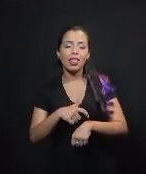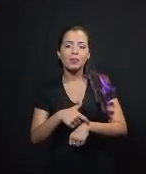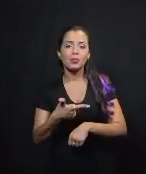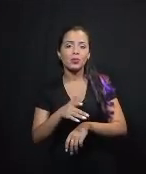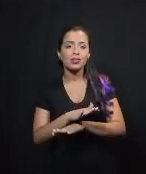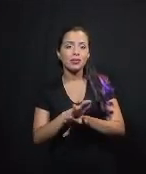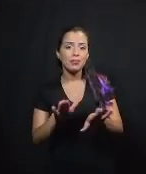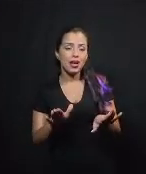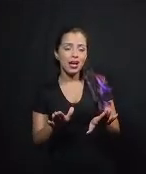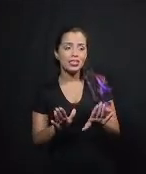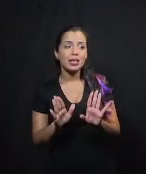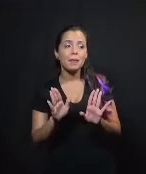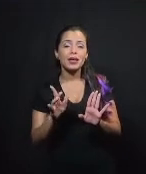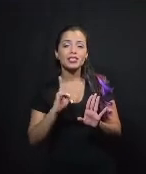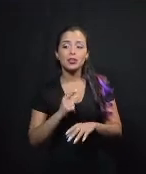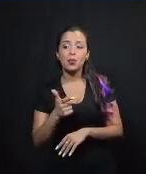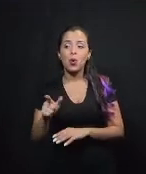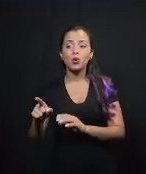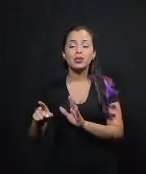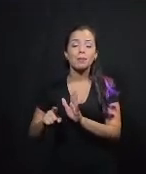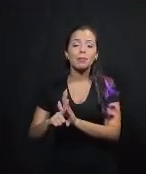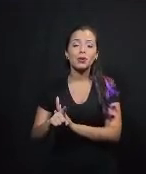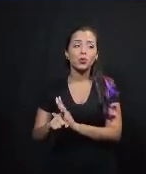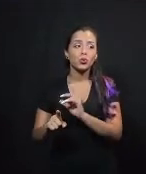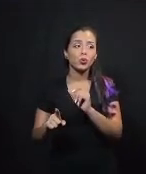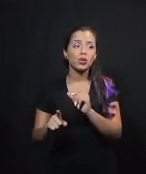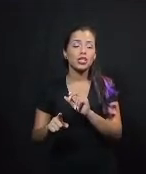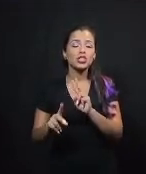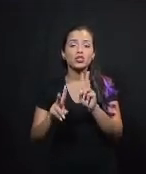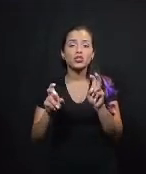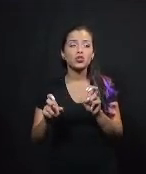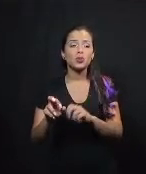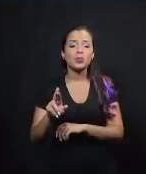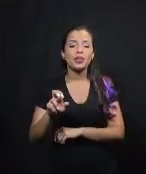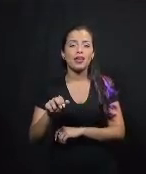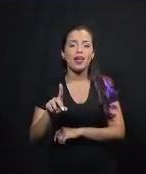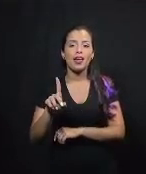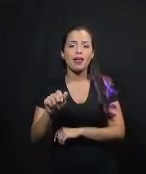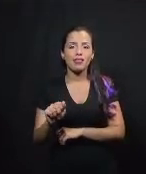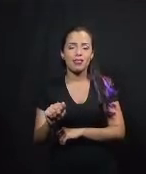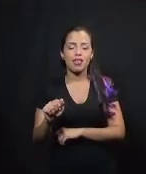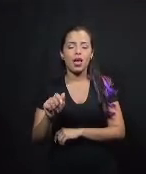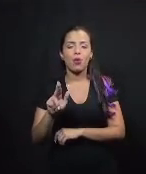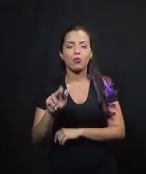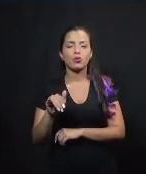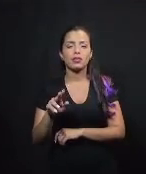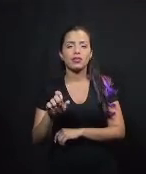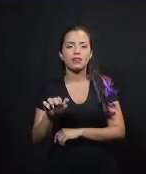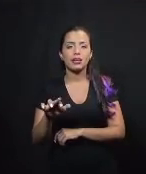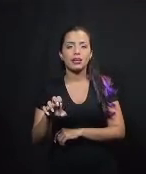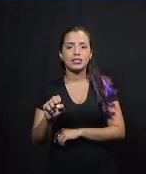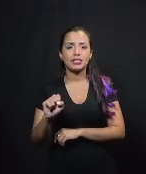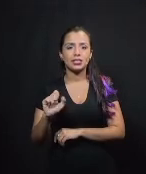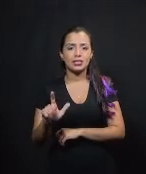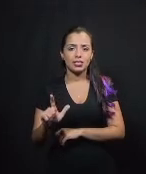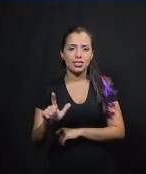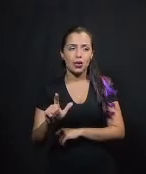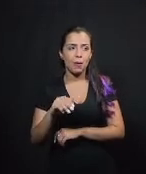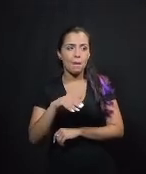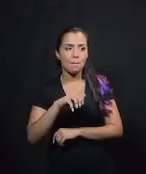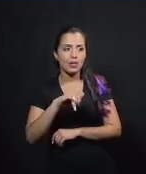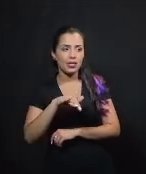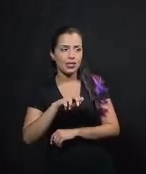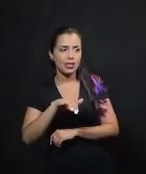à renda? Ele fala renda universal, renda mínima. Enfim, o debate está aí, depois do